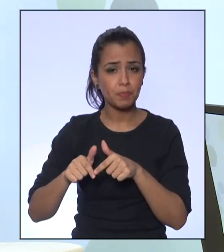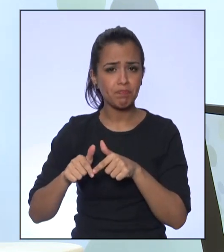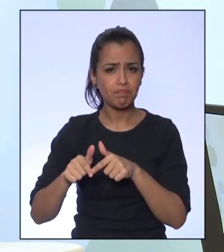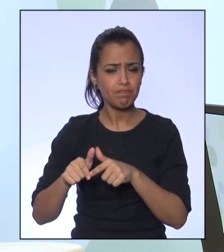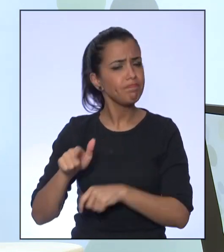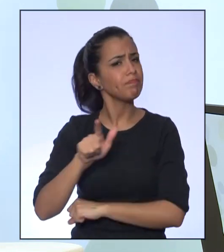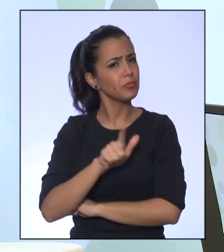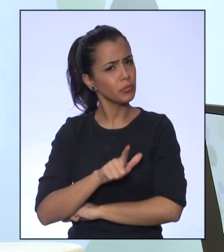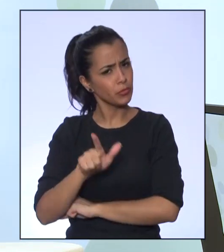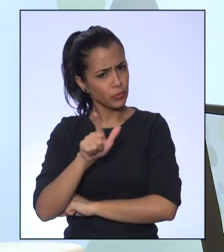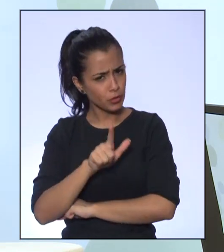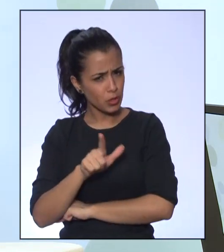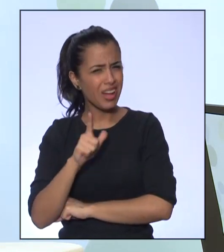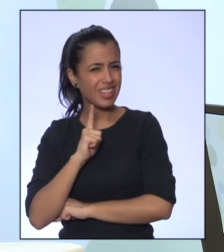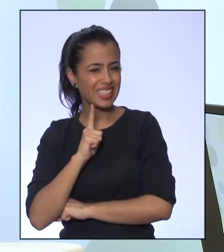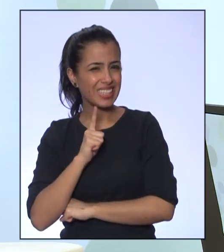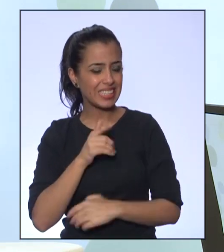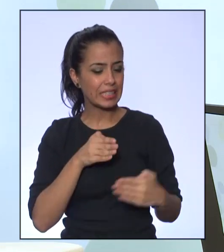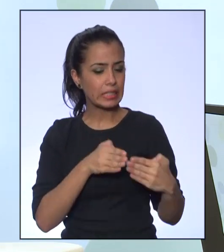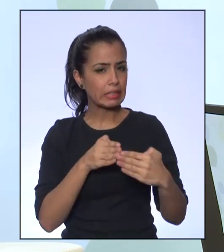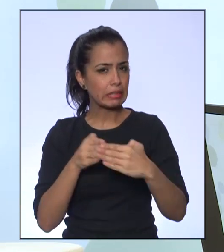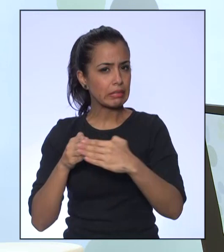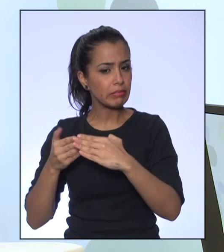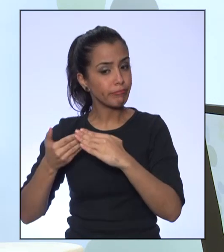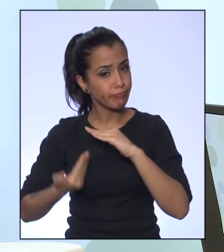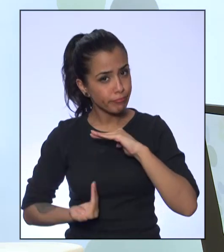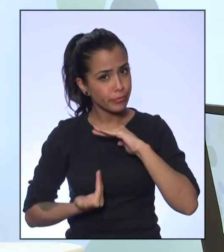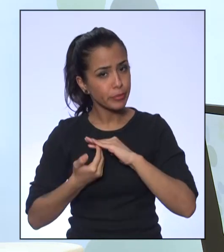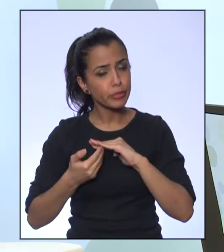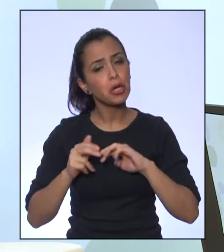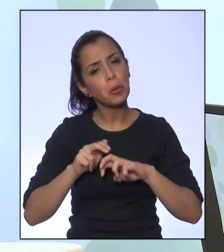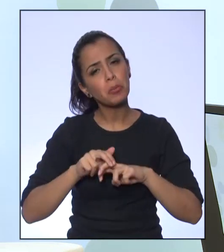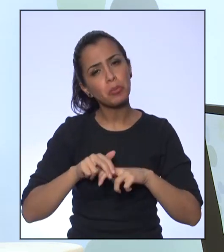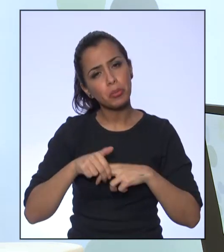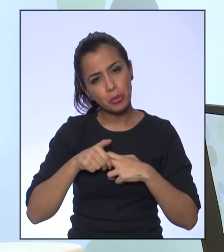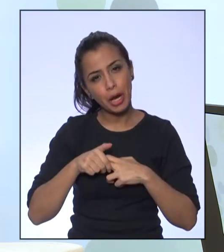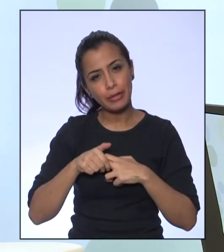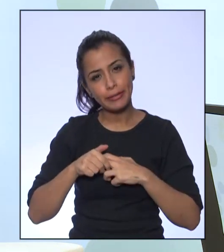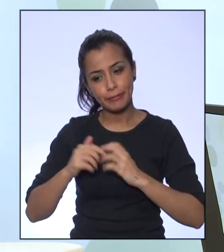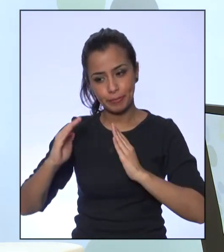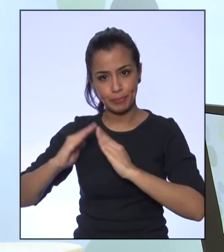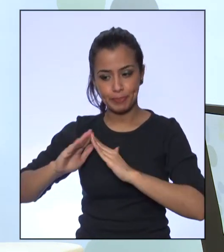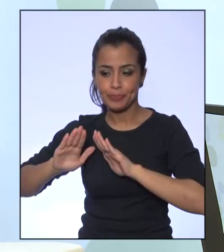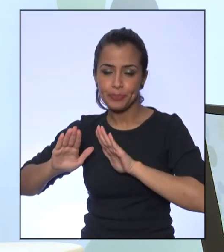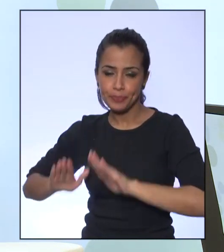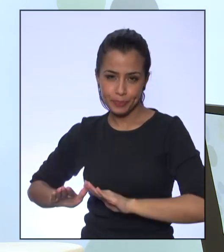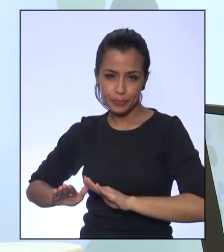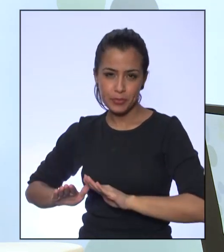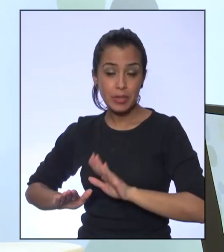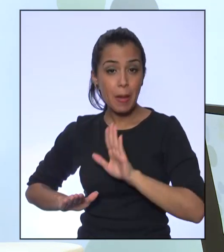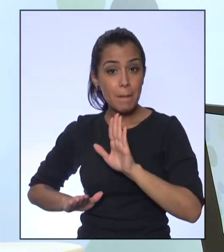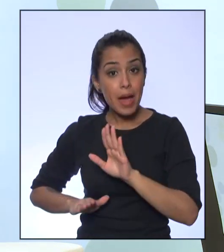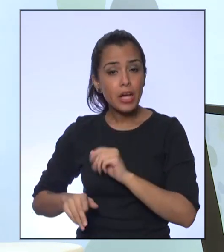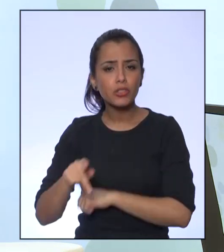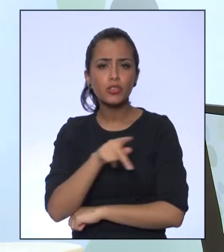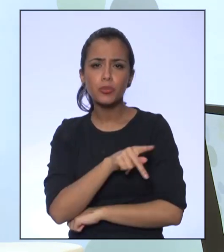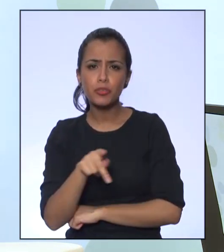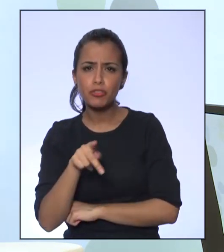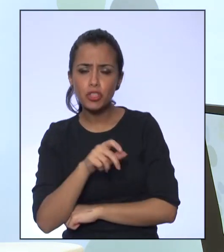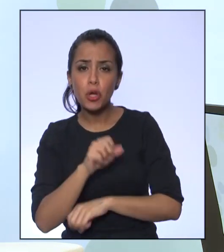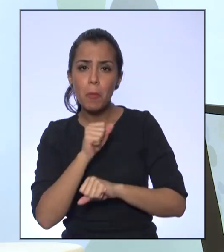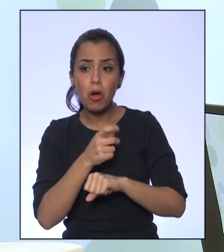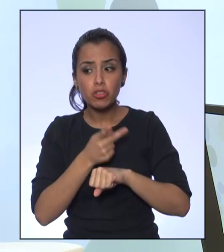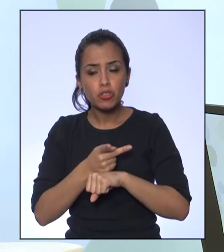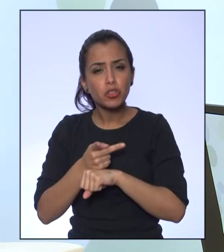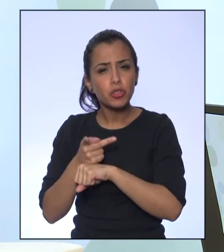Lógico, a gente tem algumas limitações aí por causa dessa quarentena, né? Mas os professores podem propor